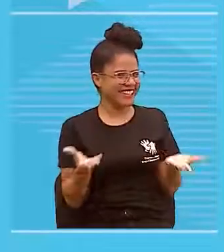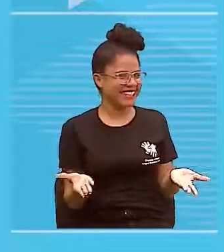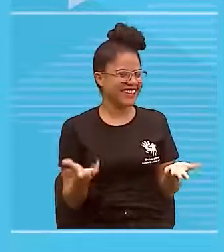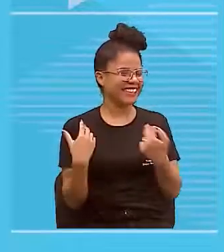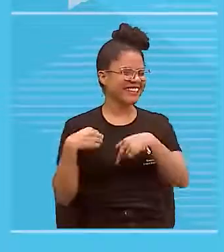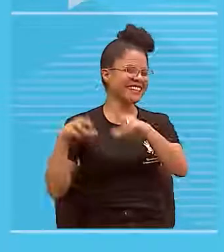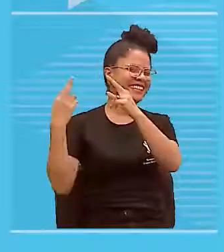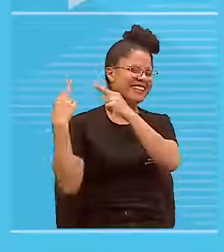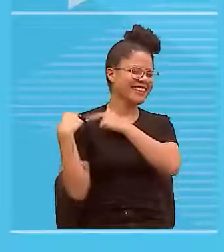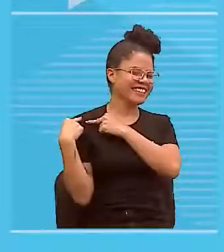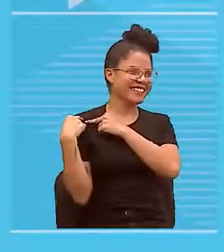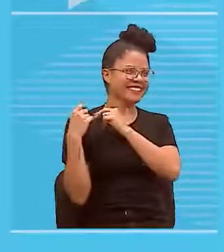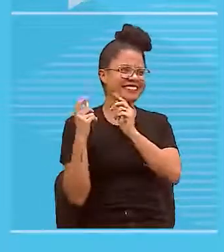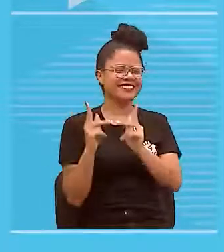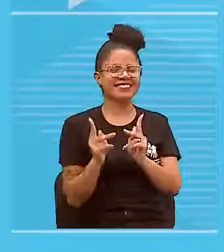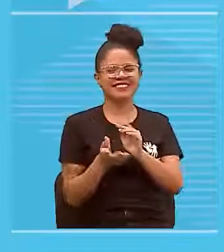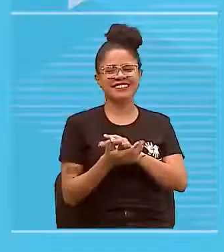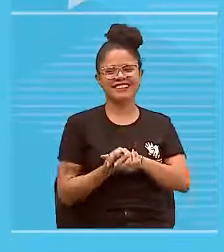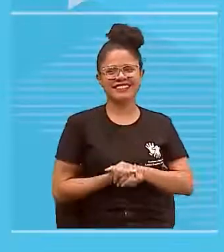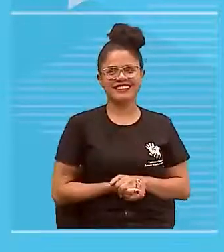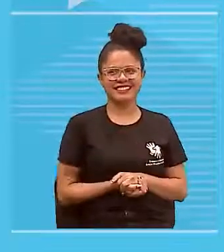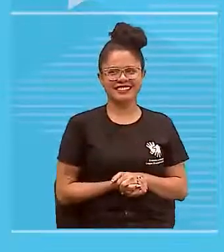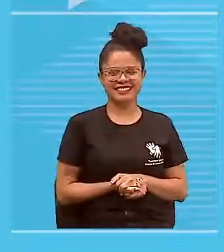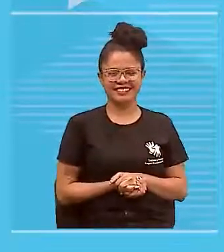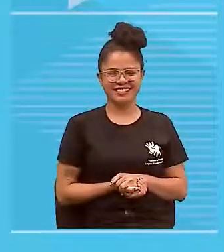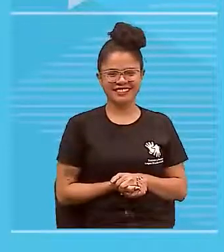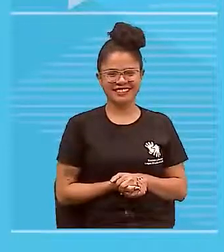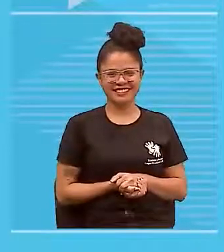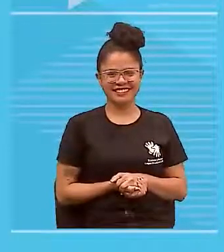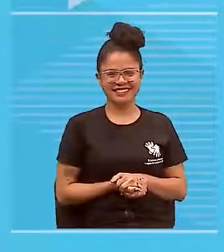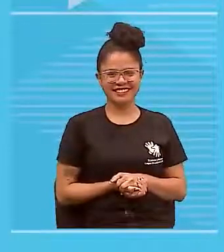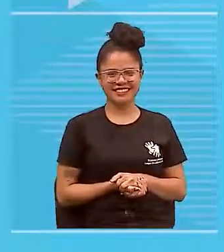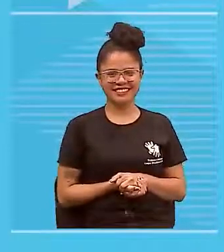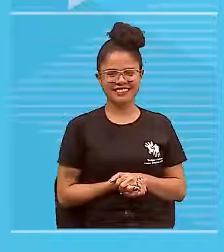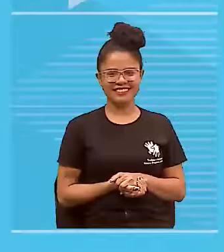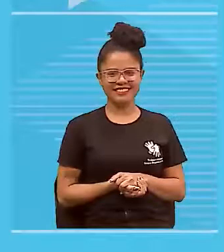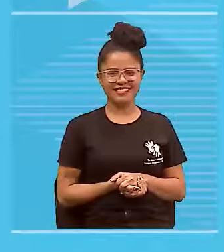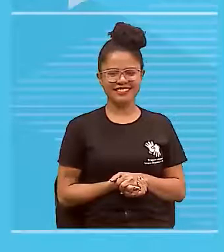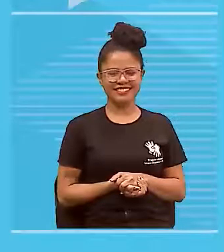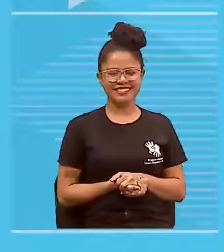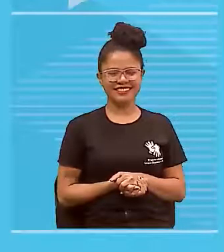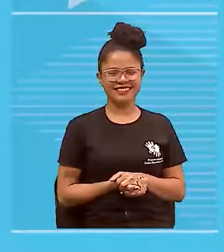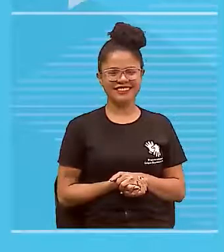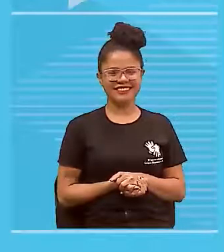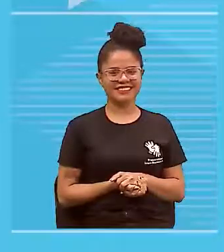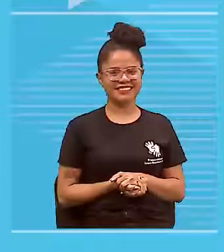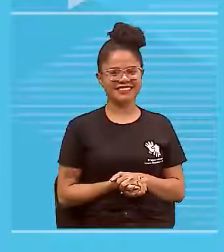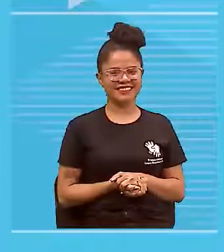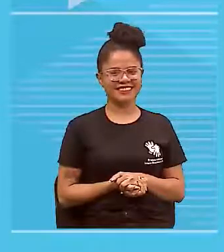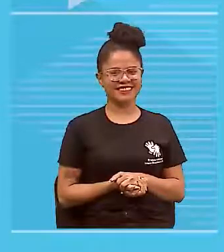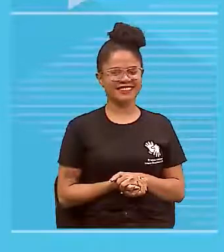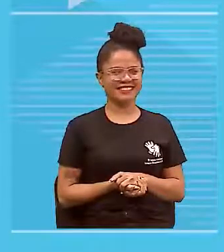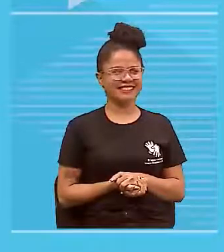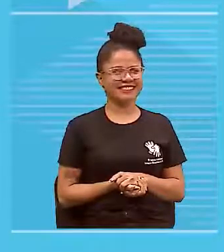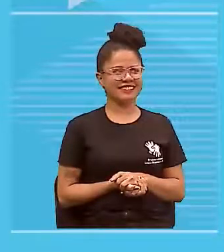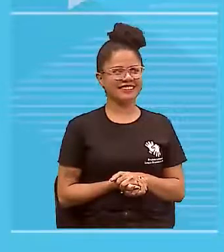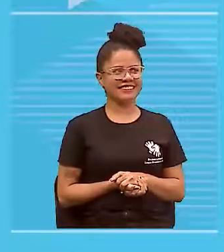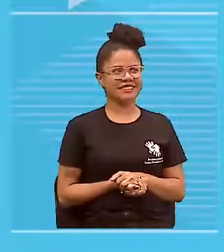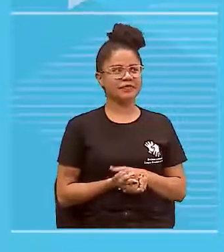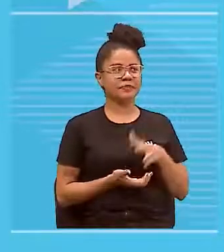então eu vou fazer o comentário da letra A tá bom vamos lá É